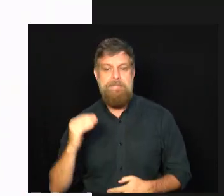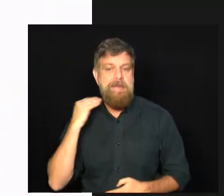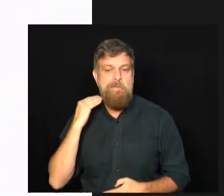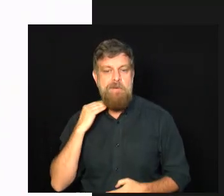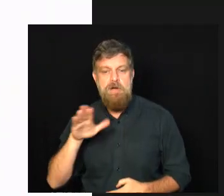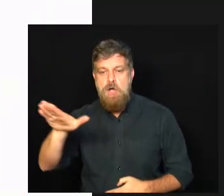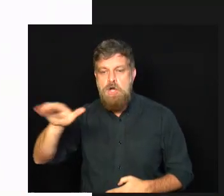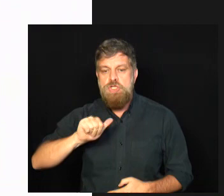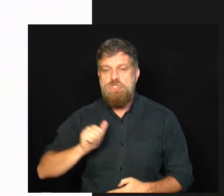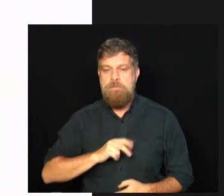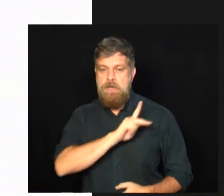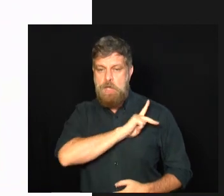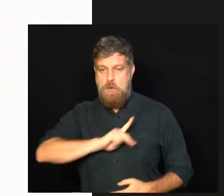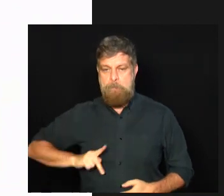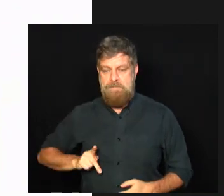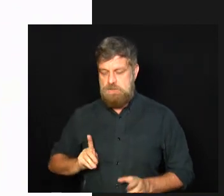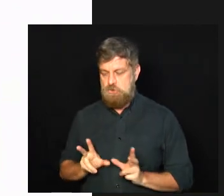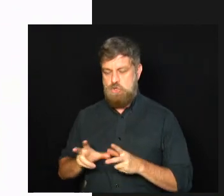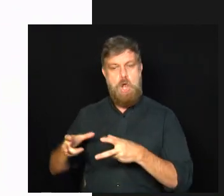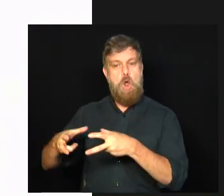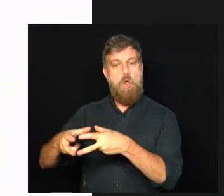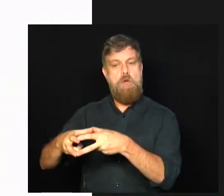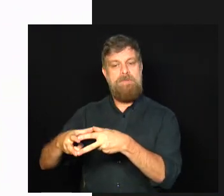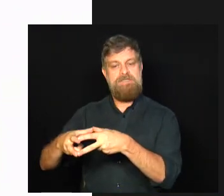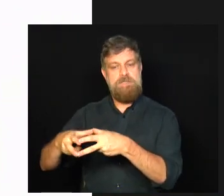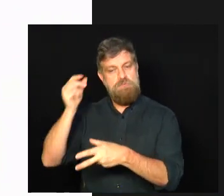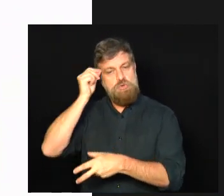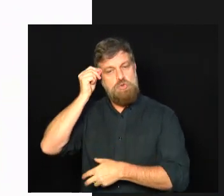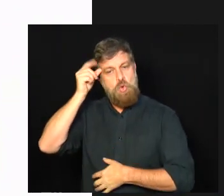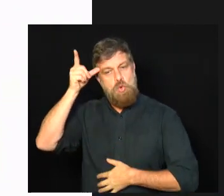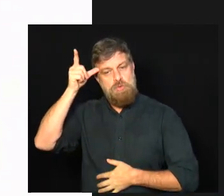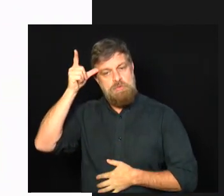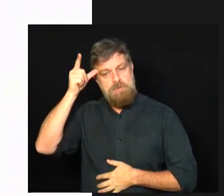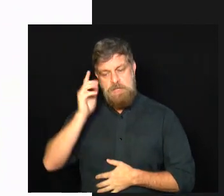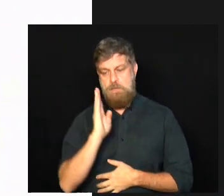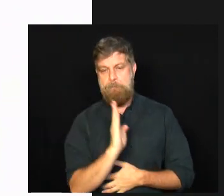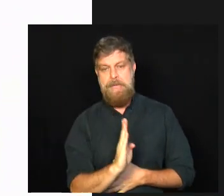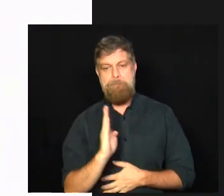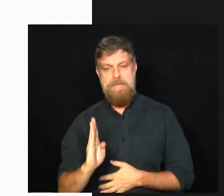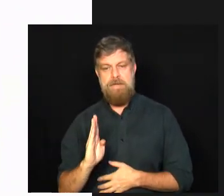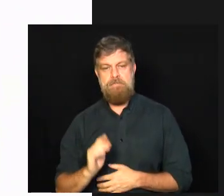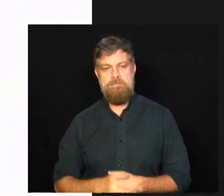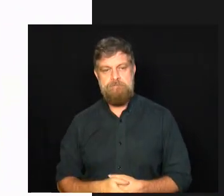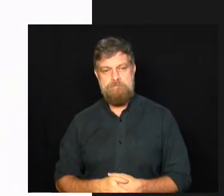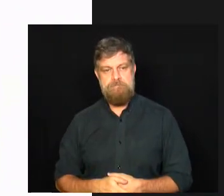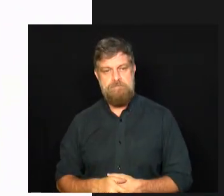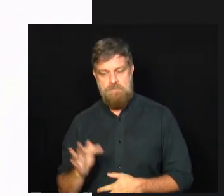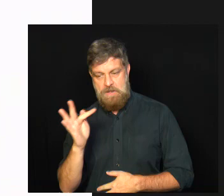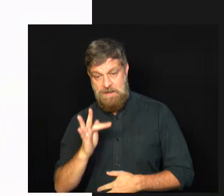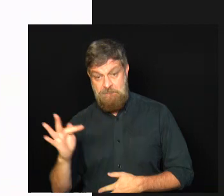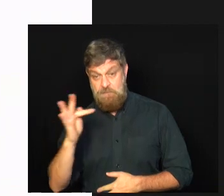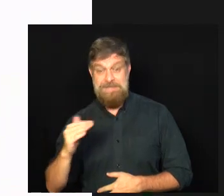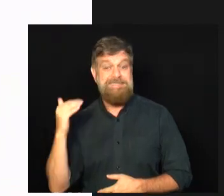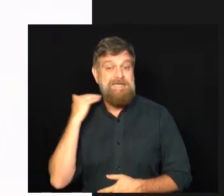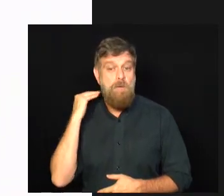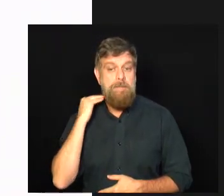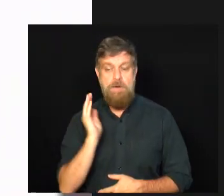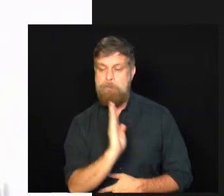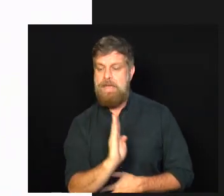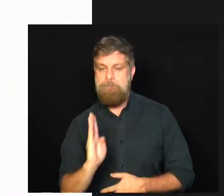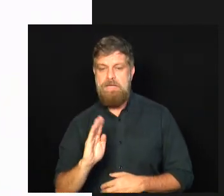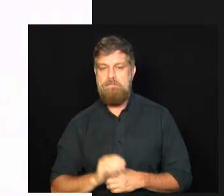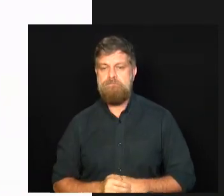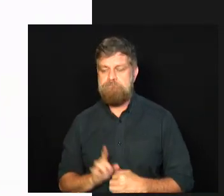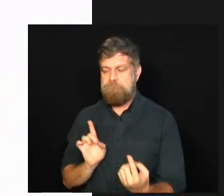presidente da Comissão de Cultura do Banco do Brasil, da Fundação Banco do Brasil. Cheguei